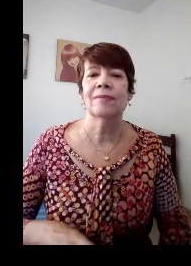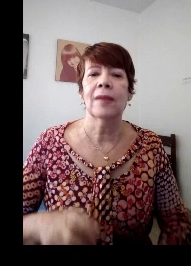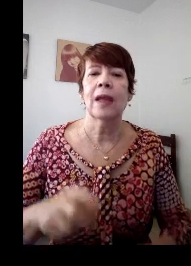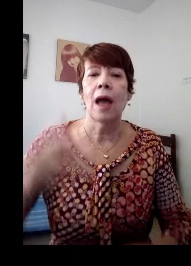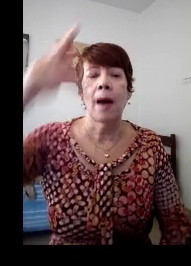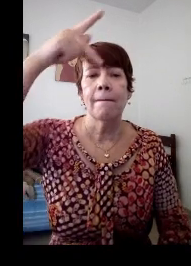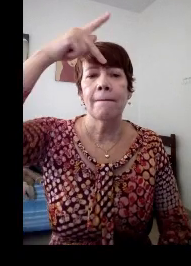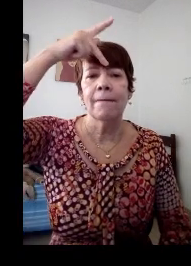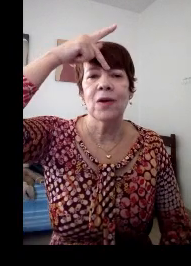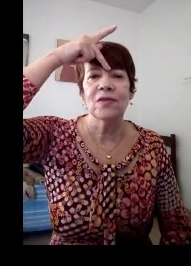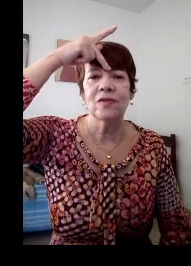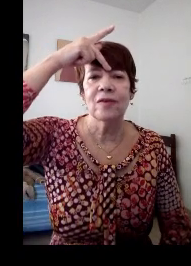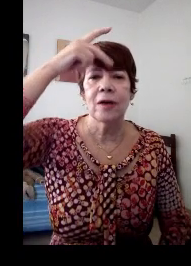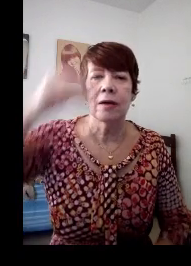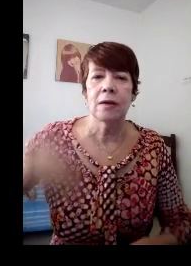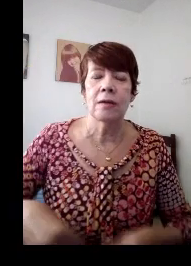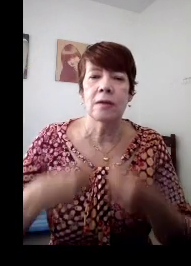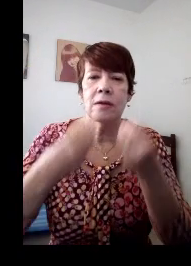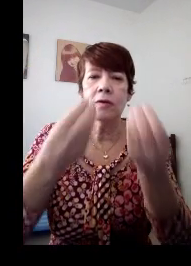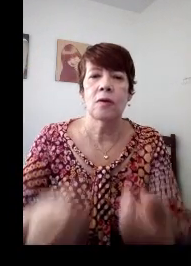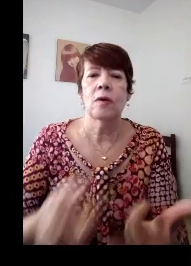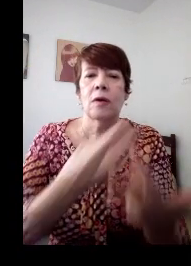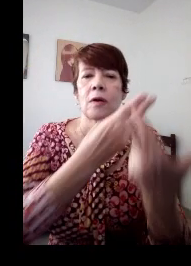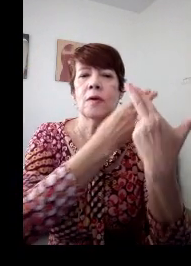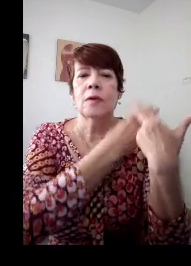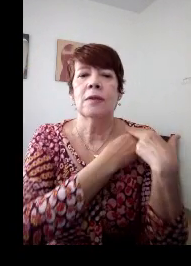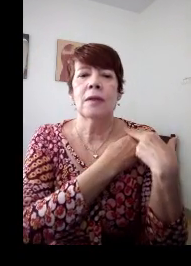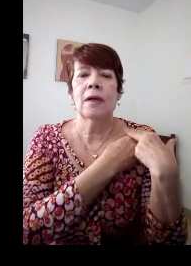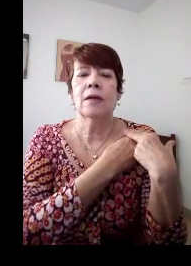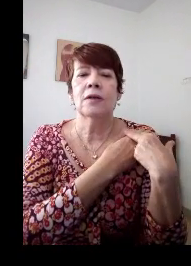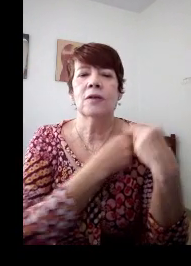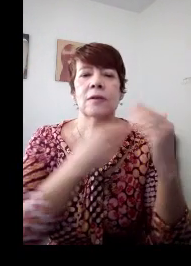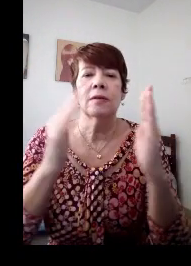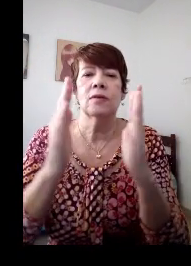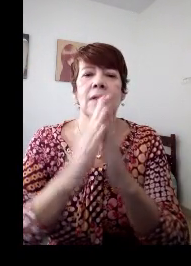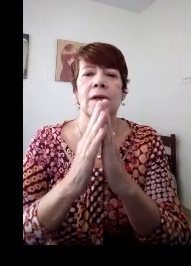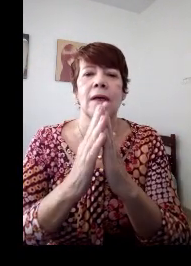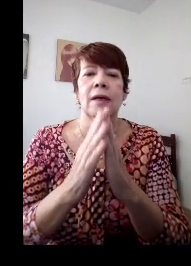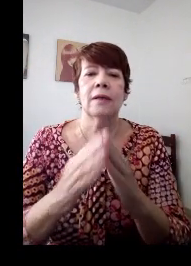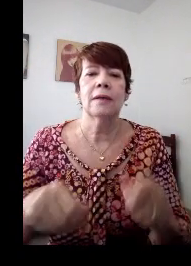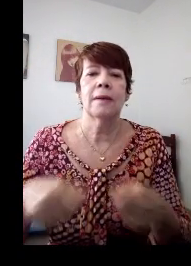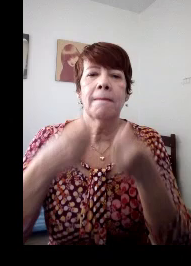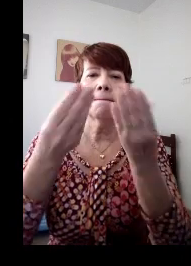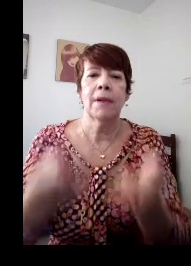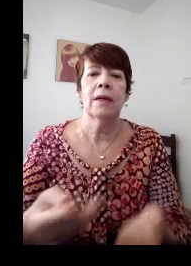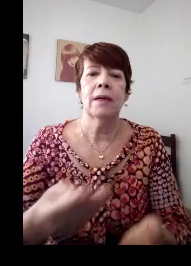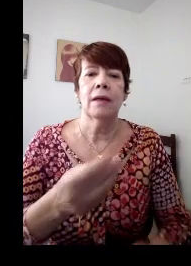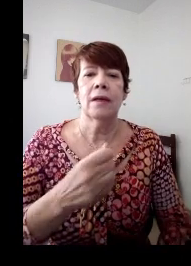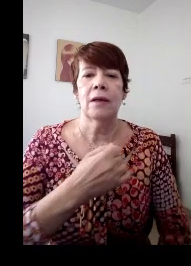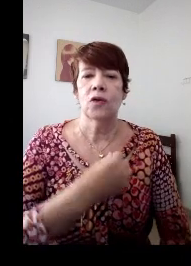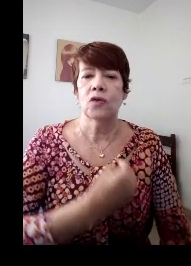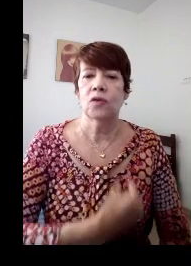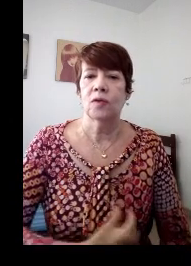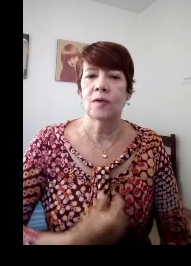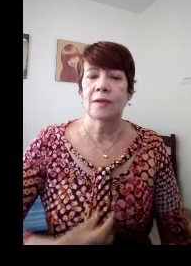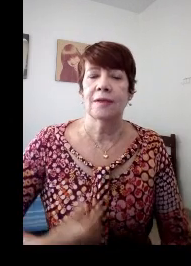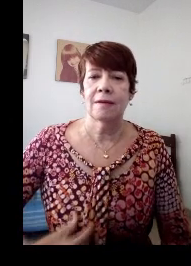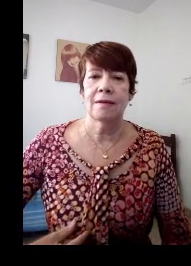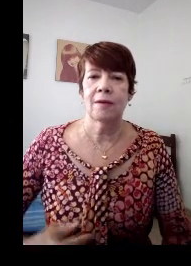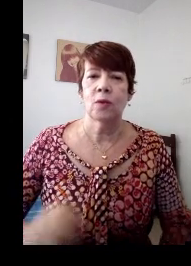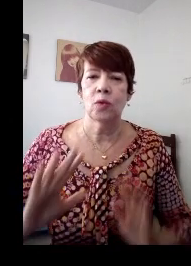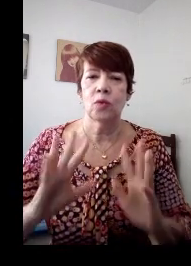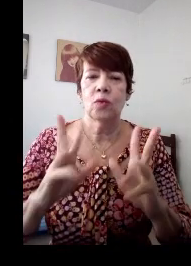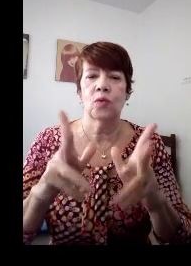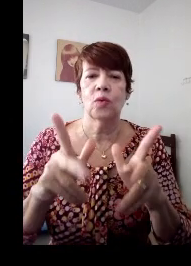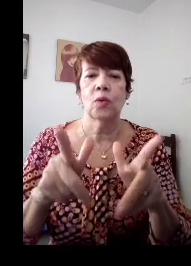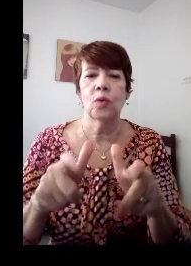Olha só, Potifar deu a José a responsabilidade de cuidar da sua casa e tomar conta de tudo